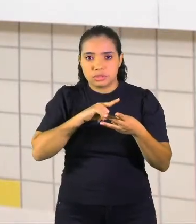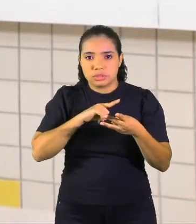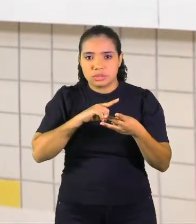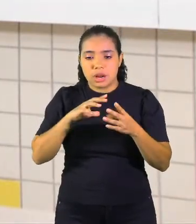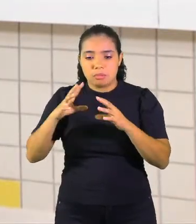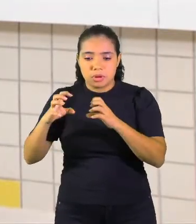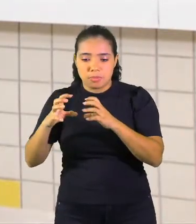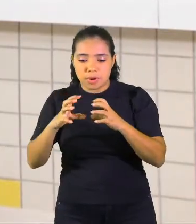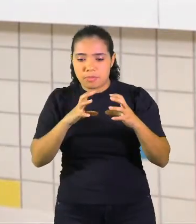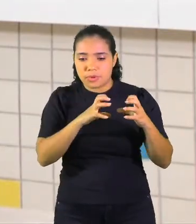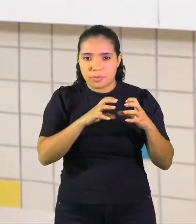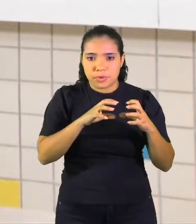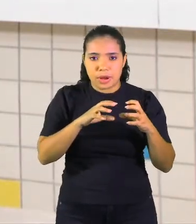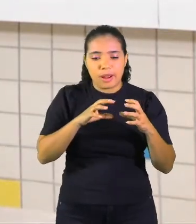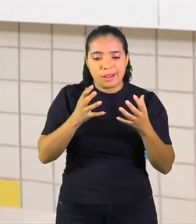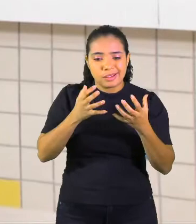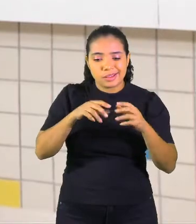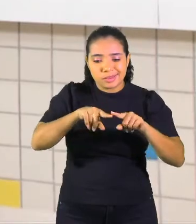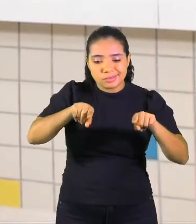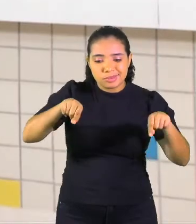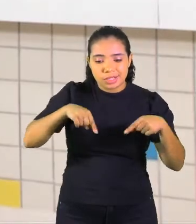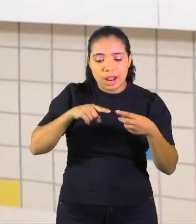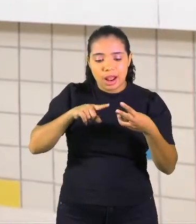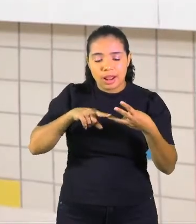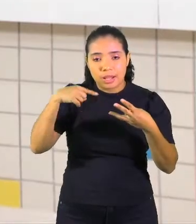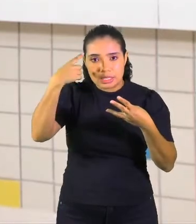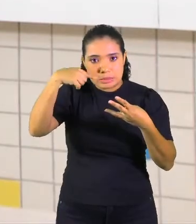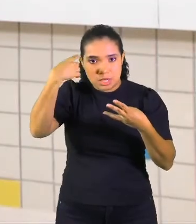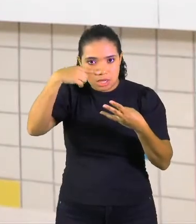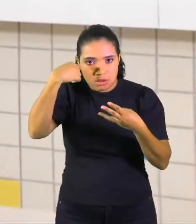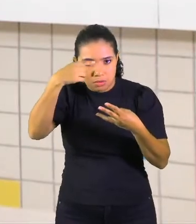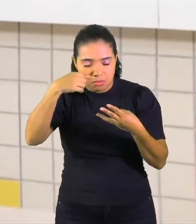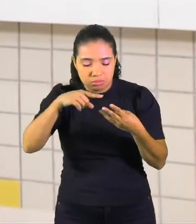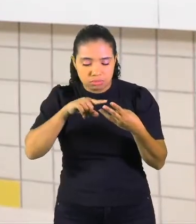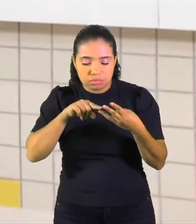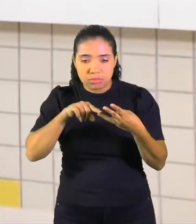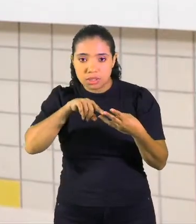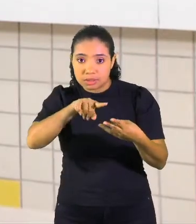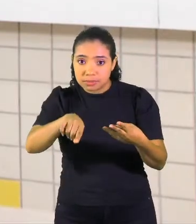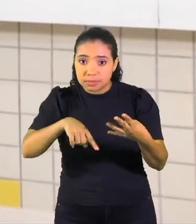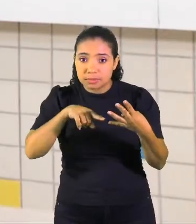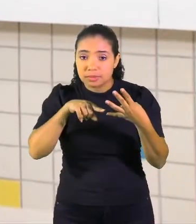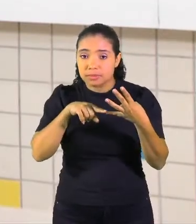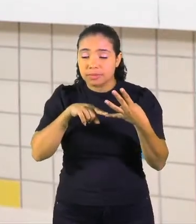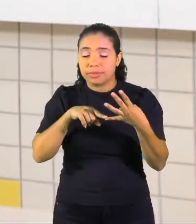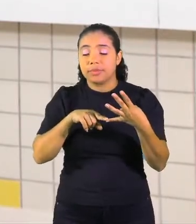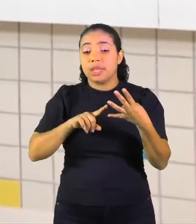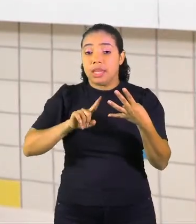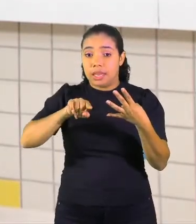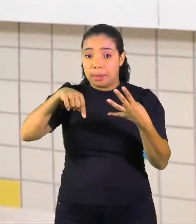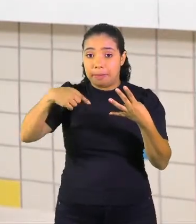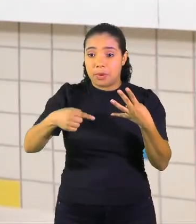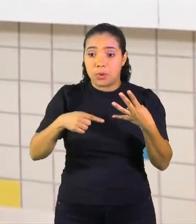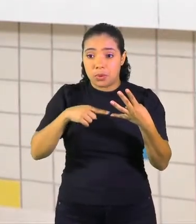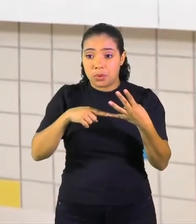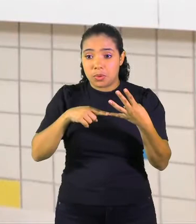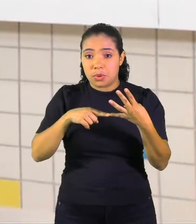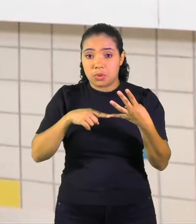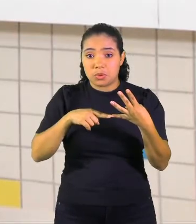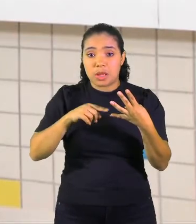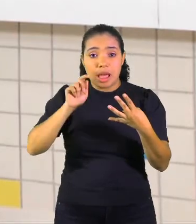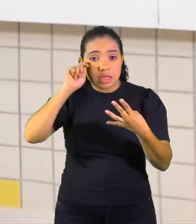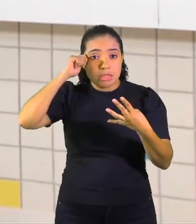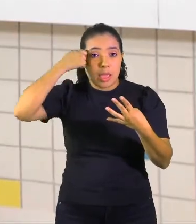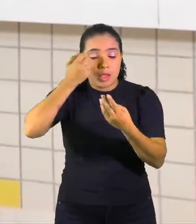por um pedacinho do Brasil, os espanhóis. E tivemos ainda os negros africanos